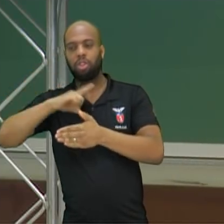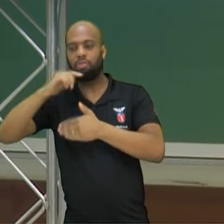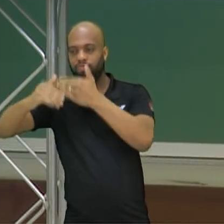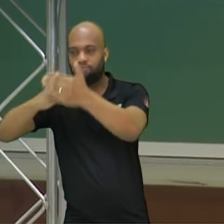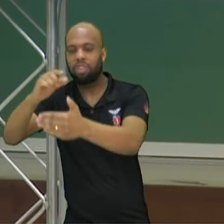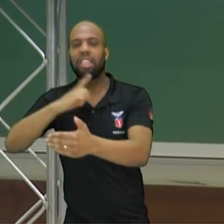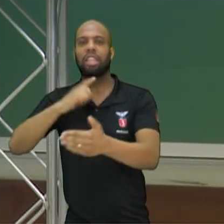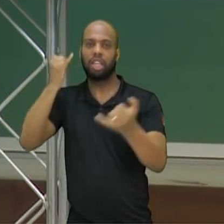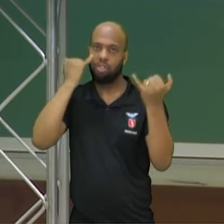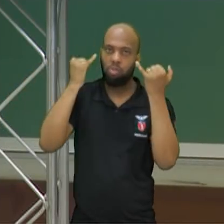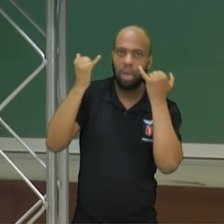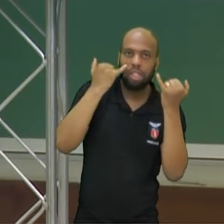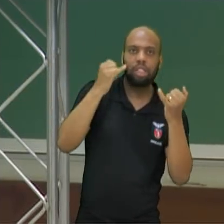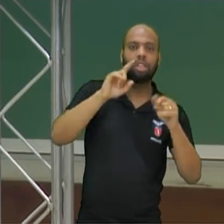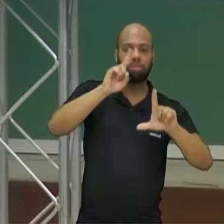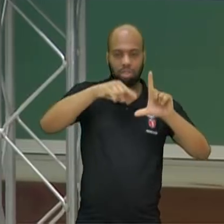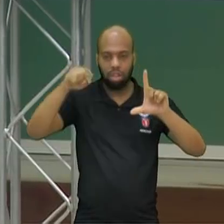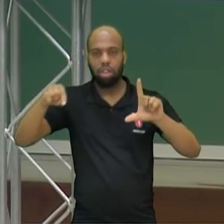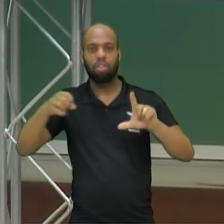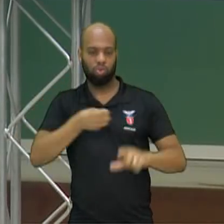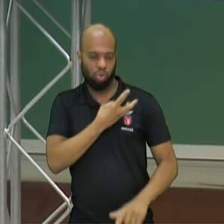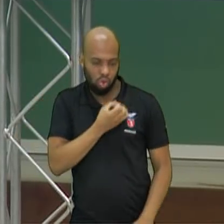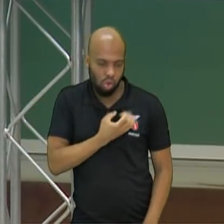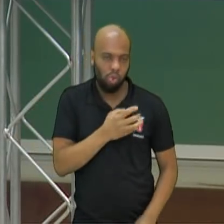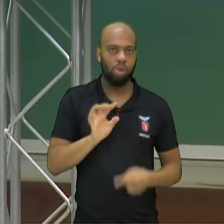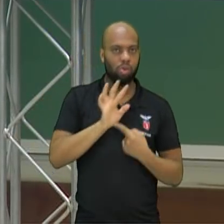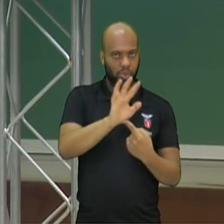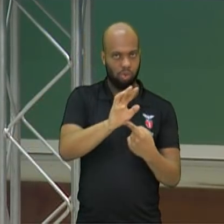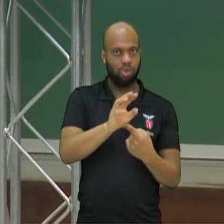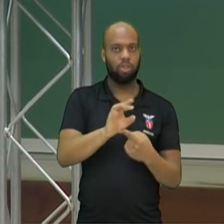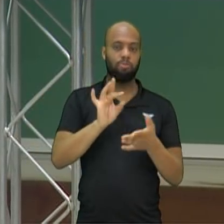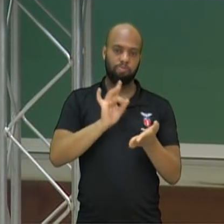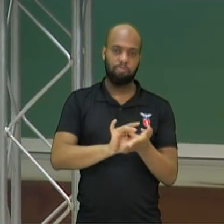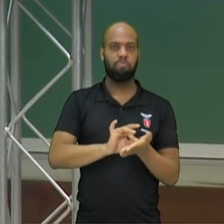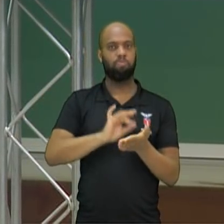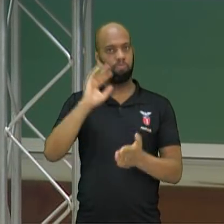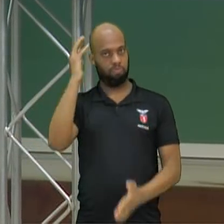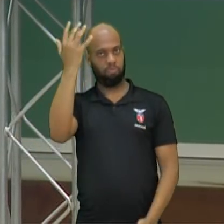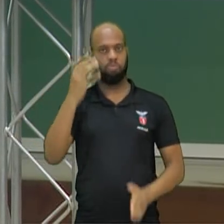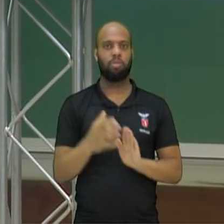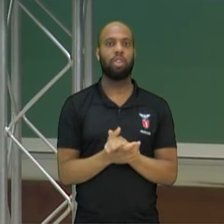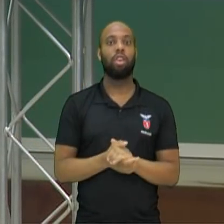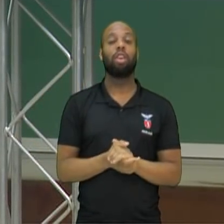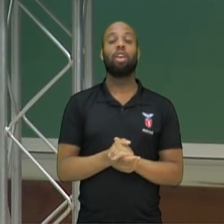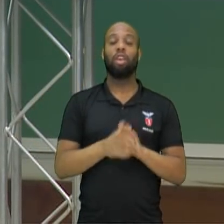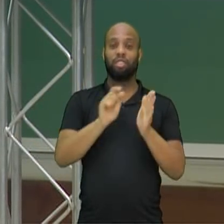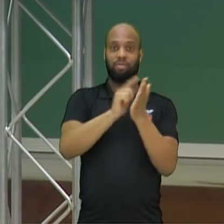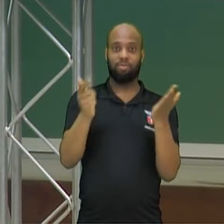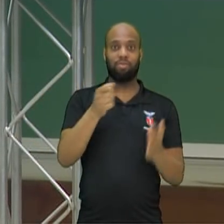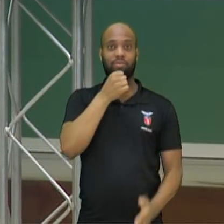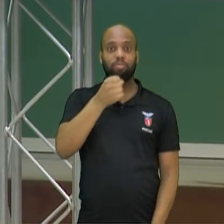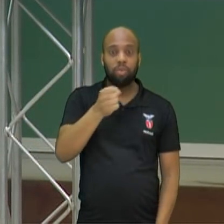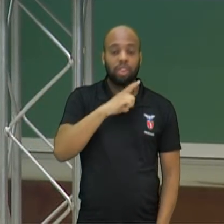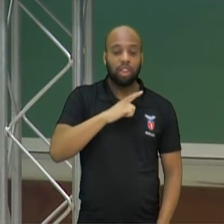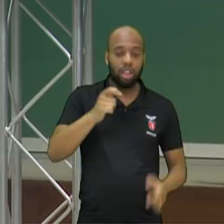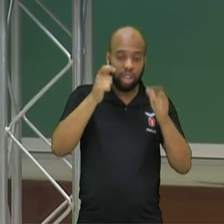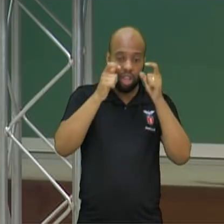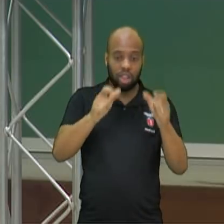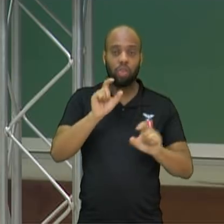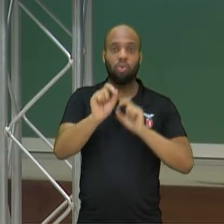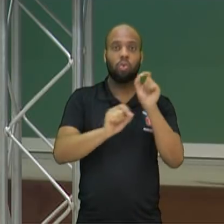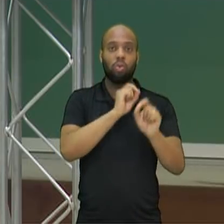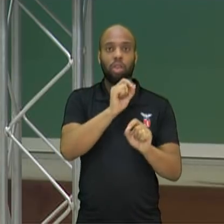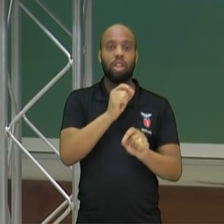gente ali aquilo que é falado no início. Perfeito? Diz que a reportagem, ela traz algo para a gente interessante, que é